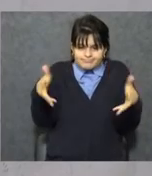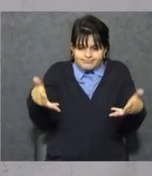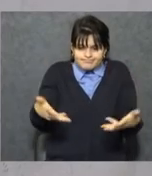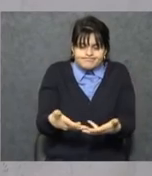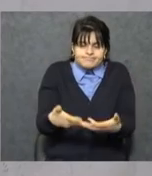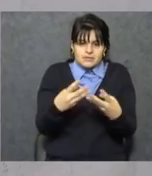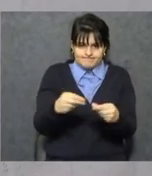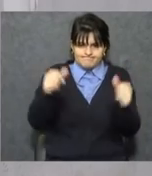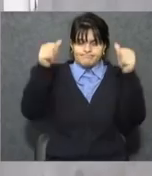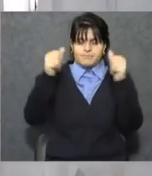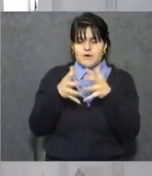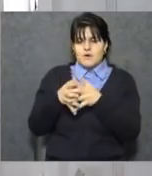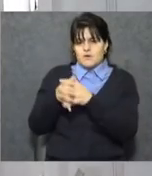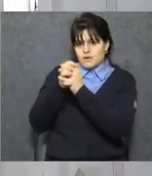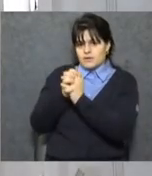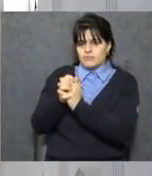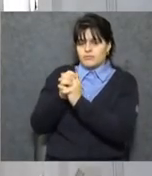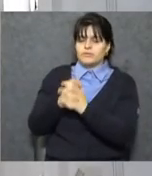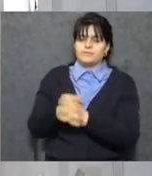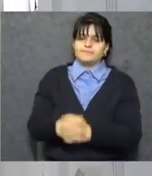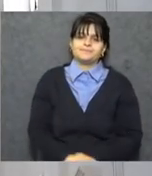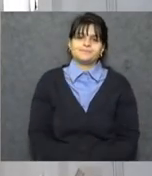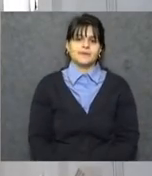Oremos. Deus